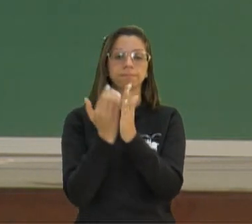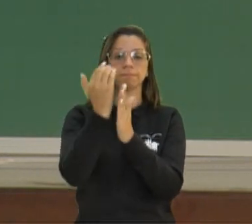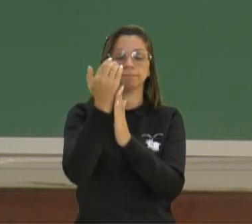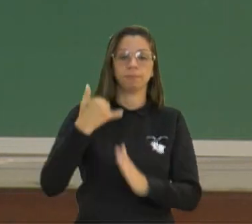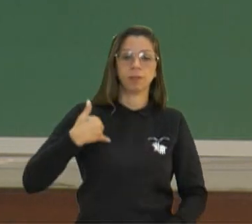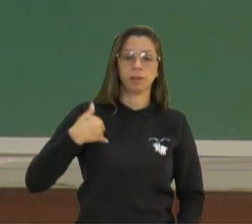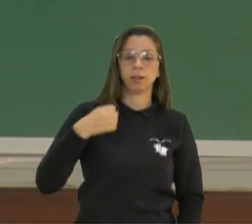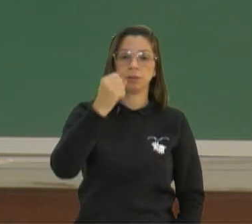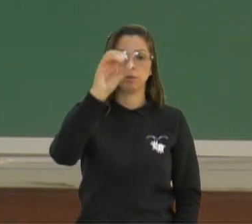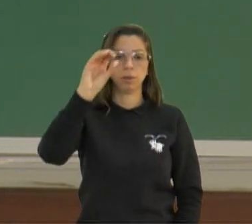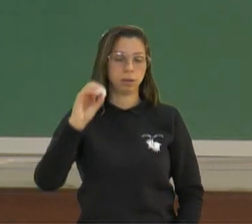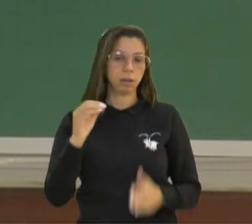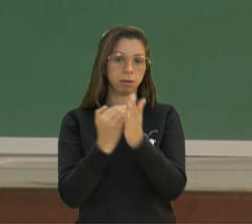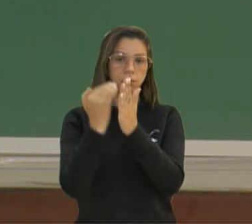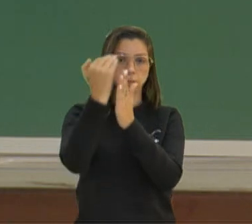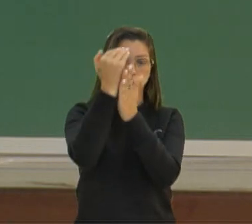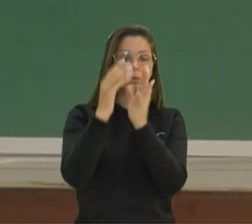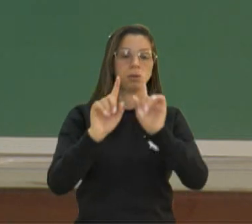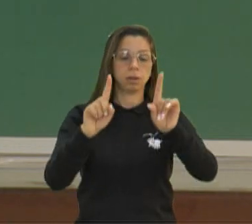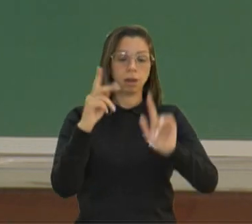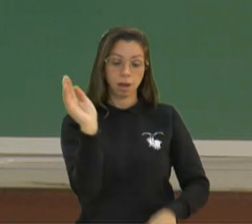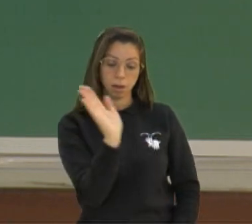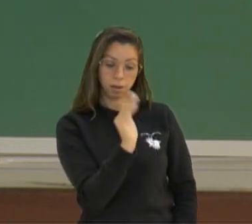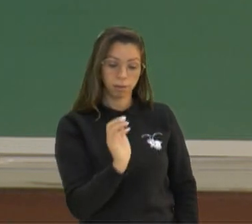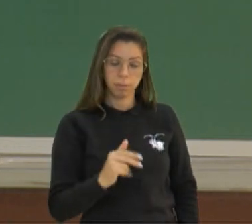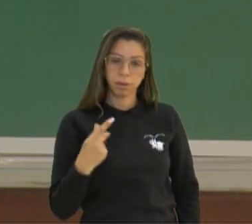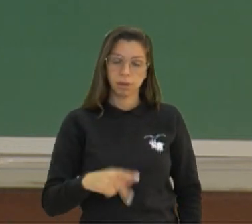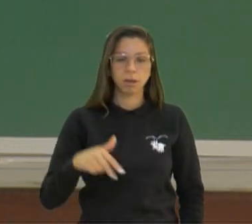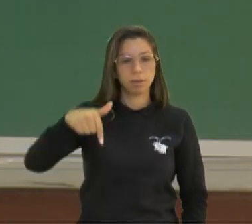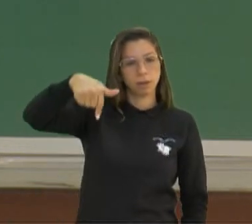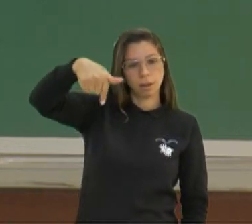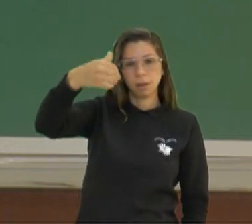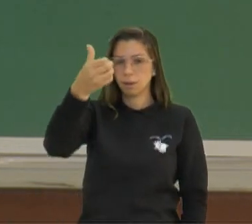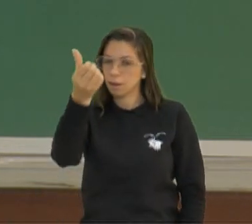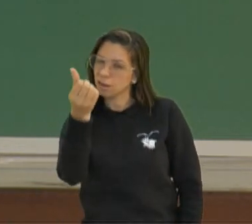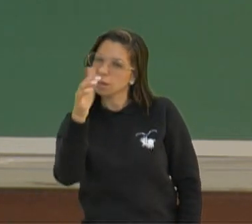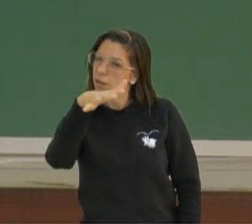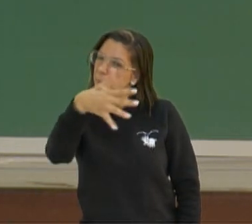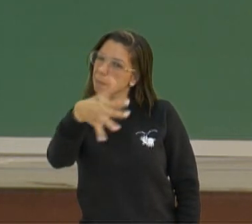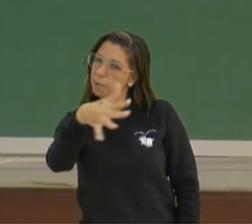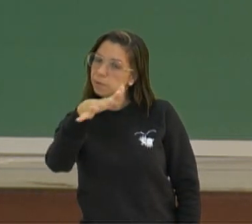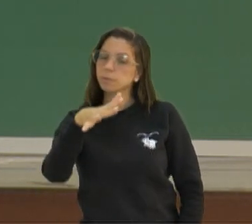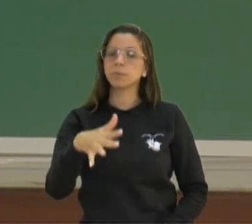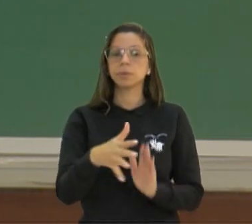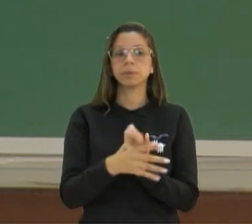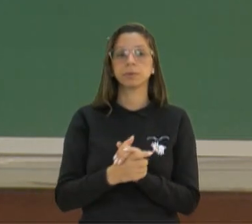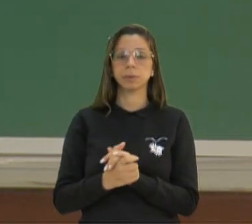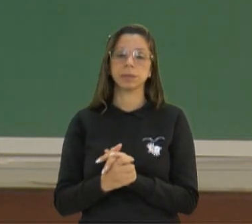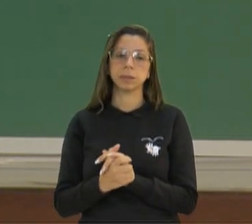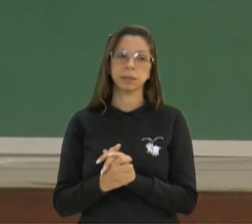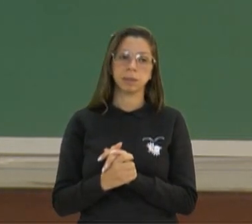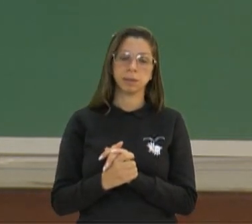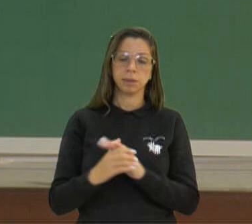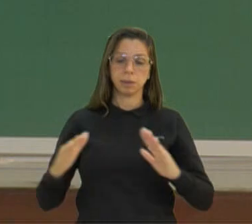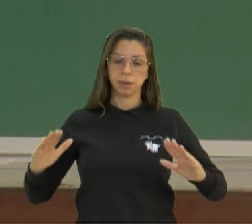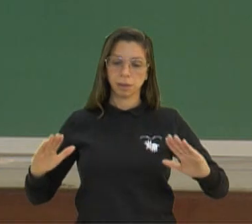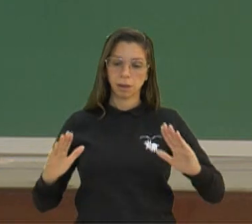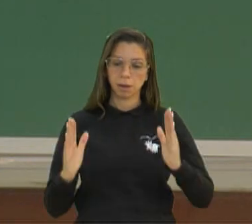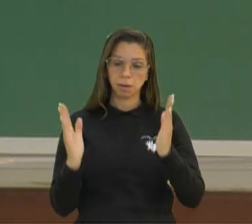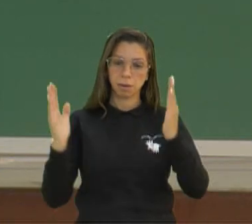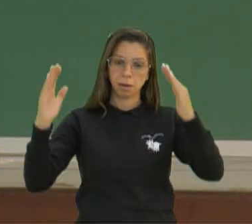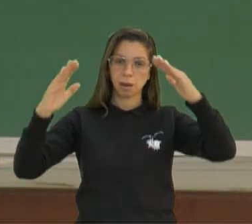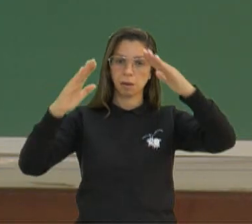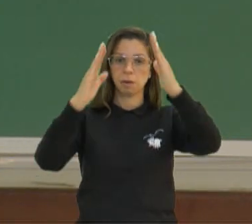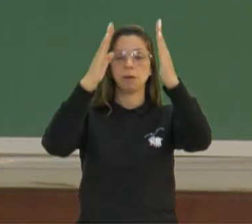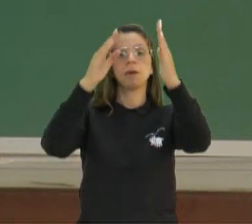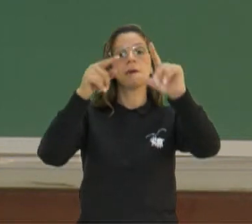anos. Nós aqui no Brasil é 76 anos aproximadamente. Né? Então, a pirâmide etária, esse gráfico que